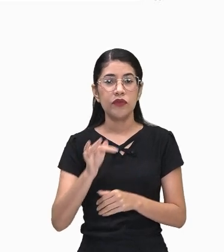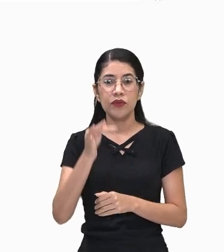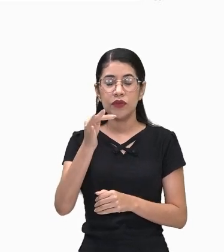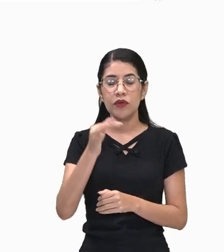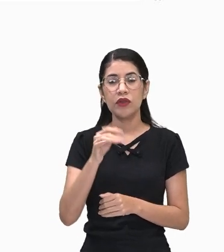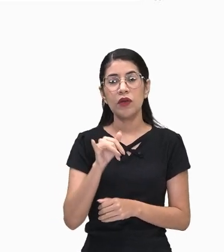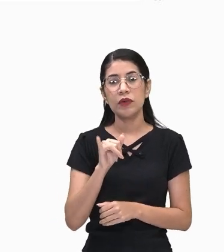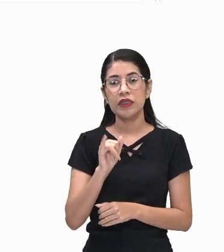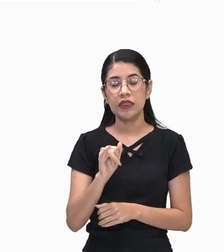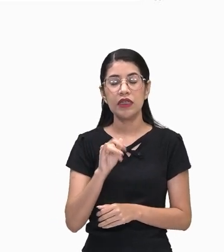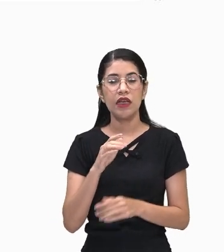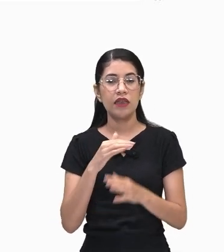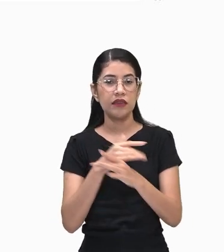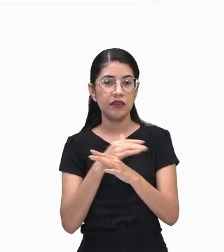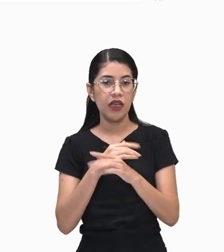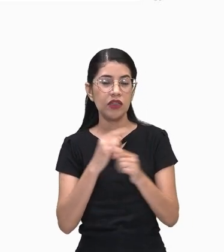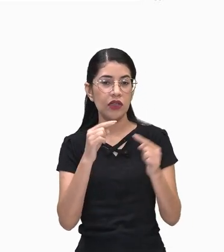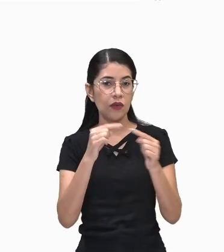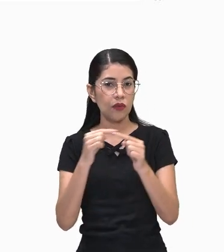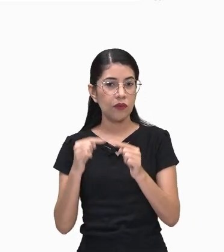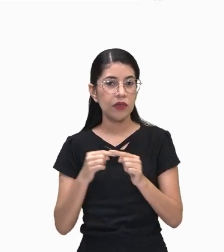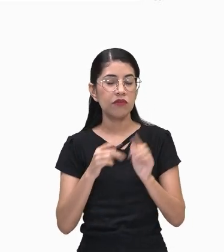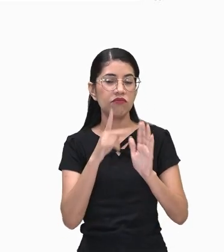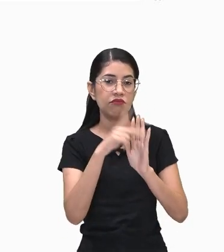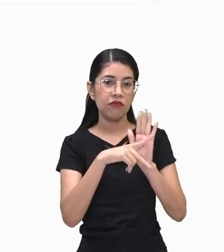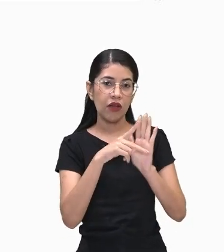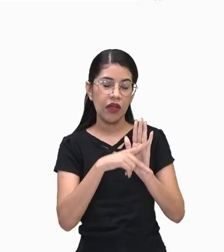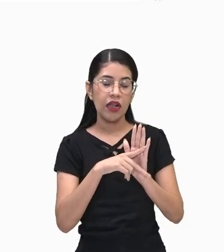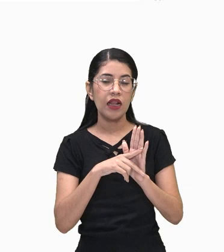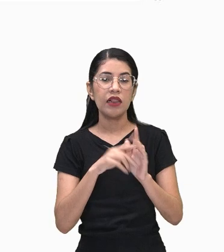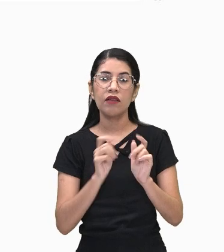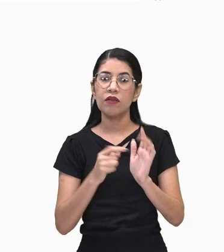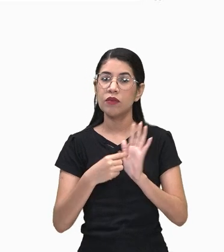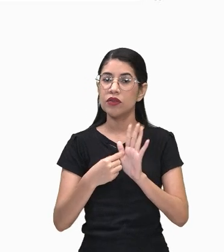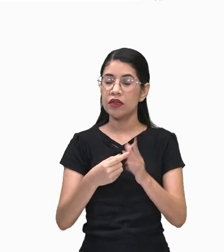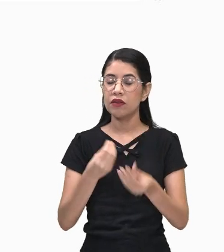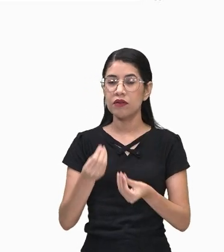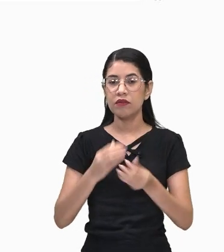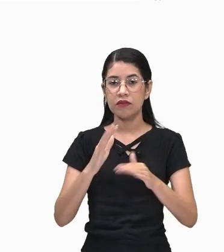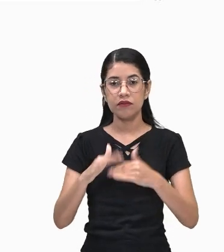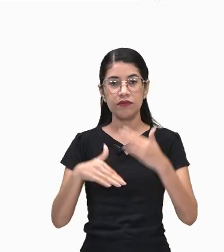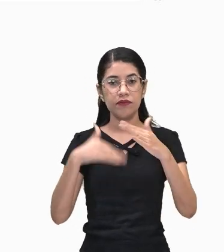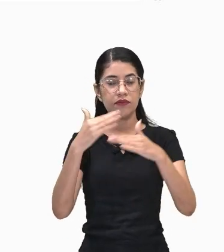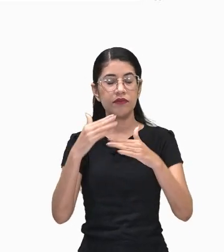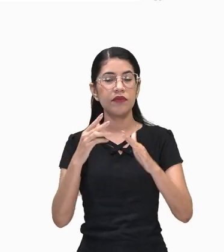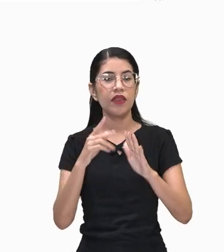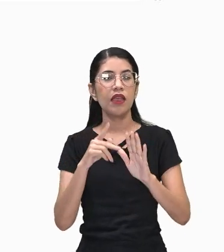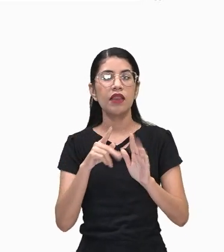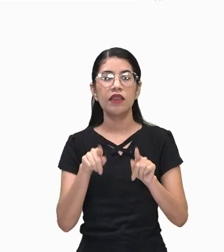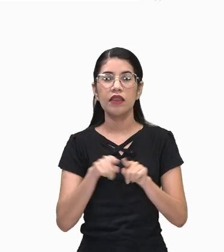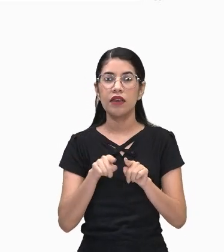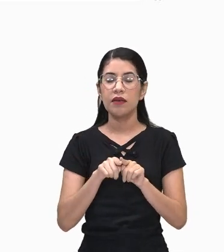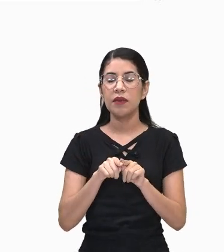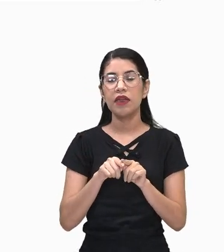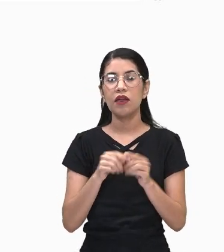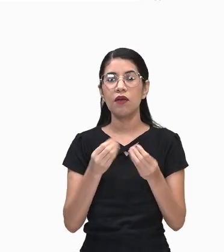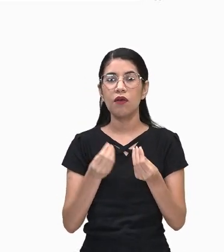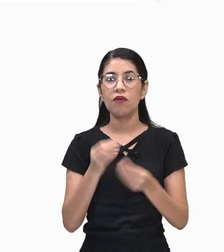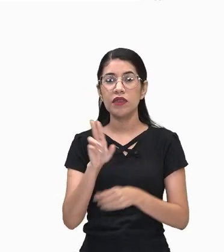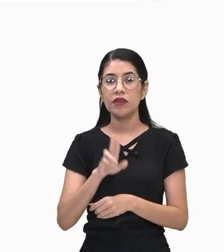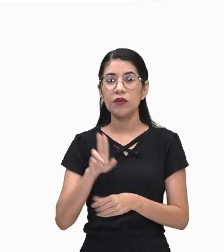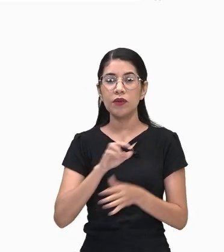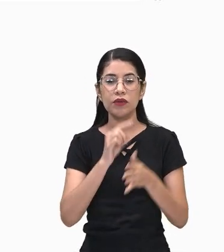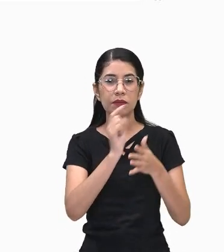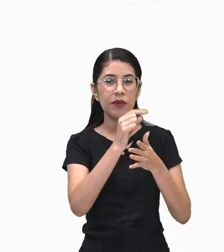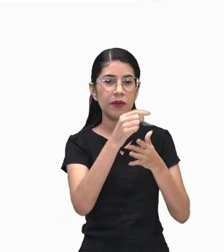que seguem o plano diretor, elas vão definir o crescimento determinando aí os diferentes usos.